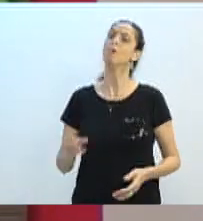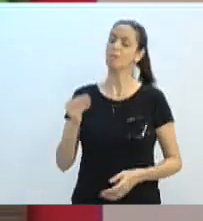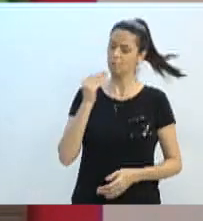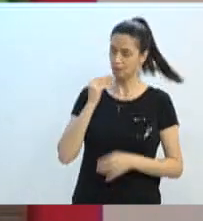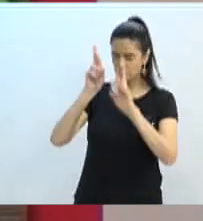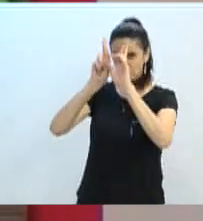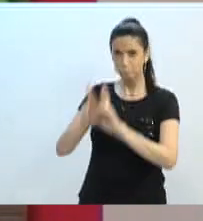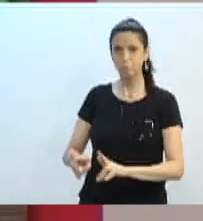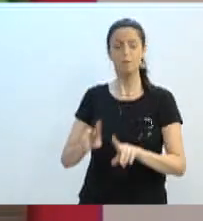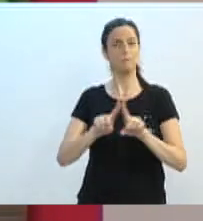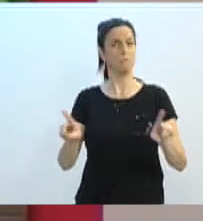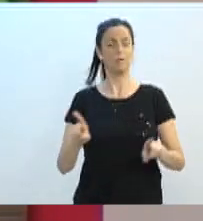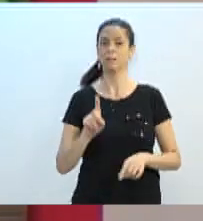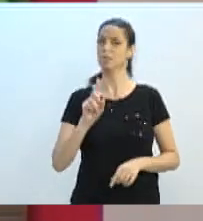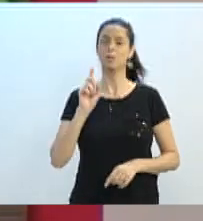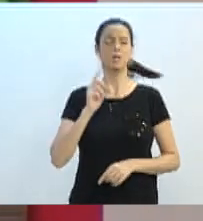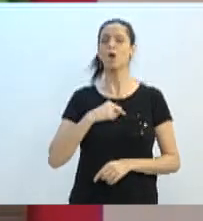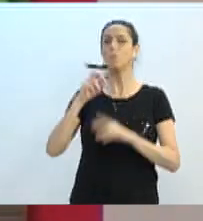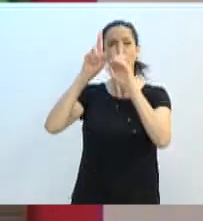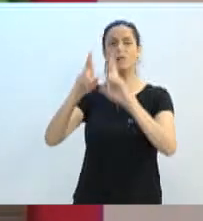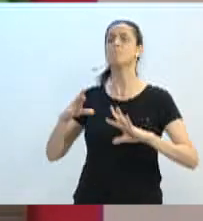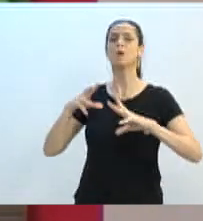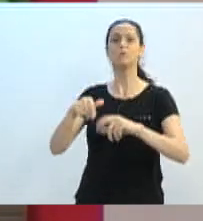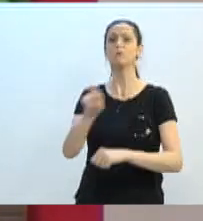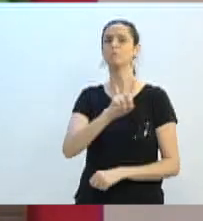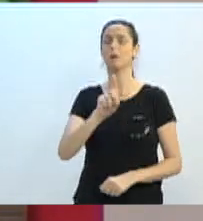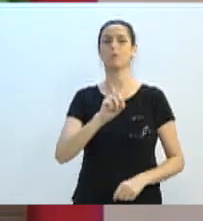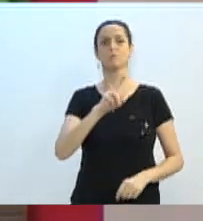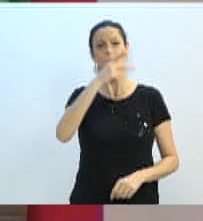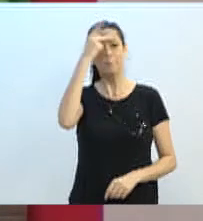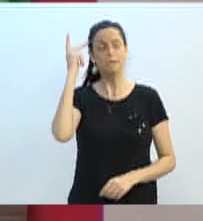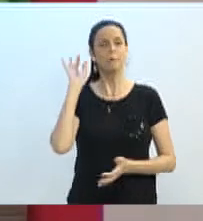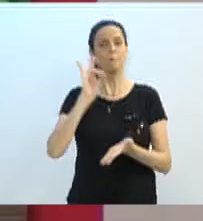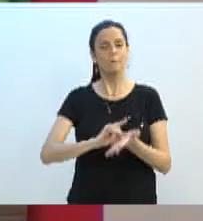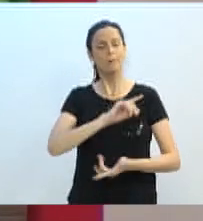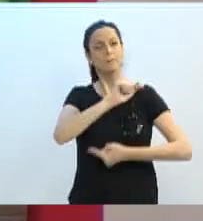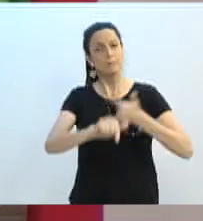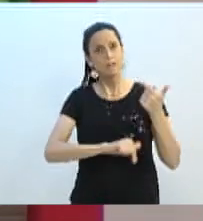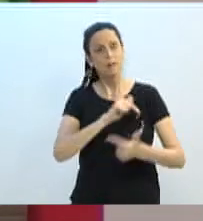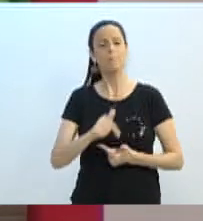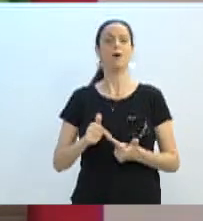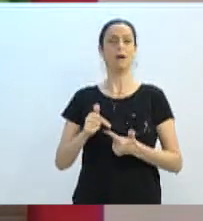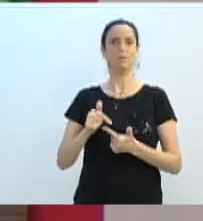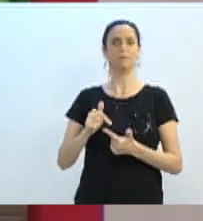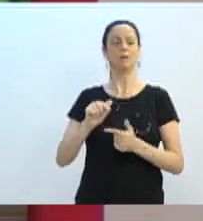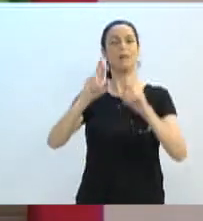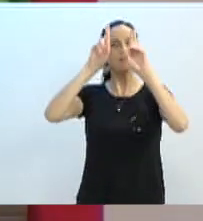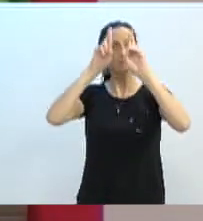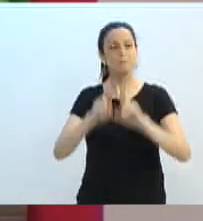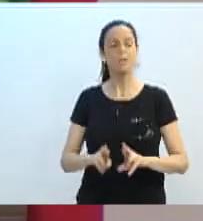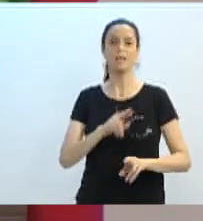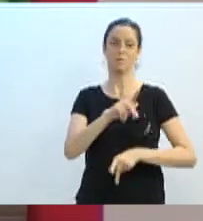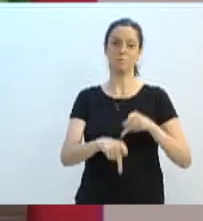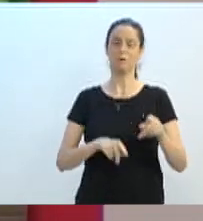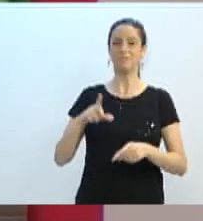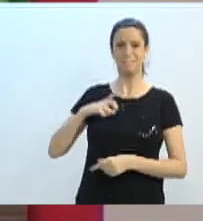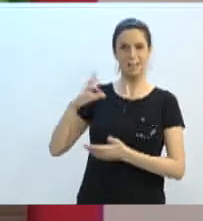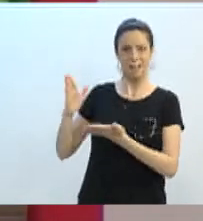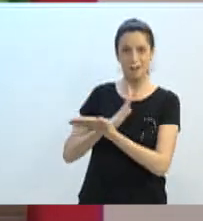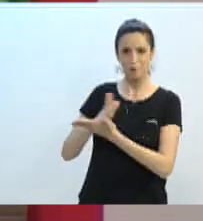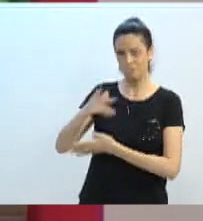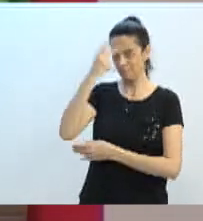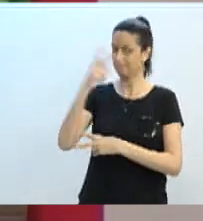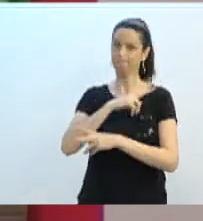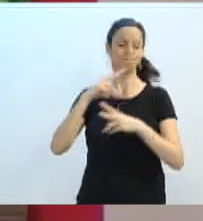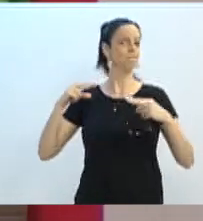respeito. Olha, mas não são todos. São aqueles que trabalham, aqueles que honram o patrão, que é o povo. Tem gente que não merecia.